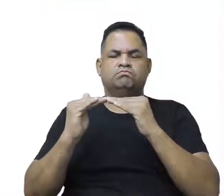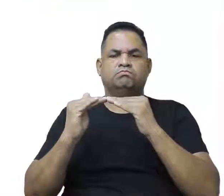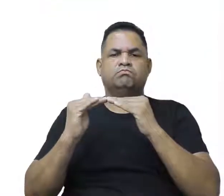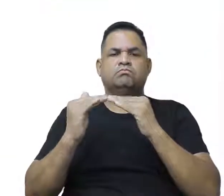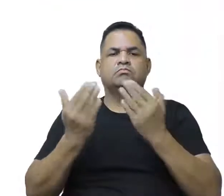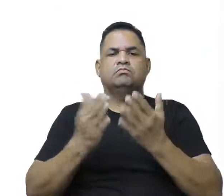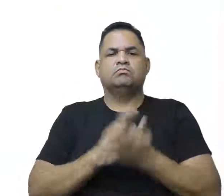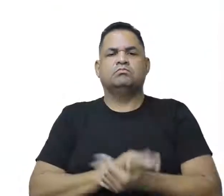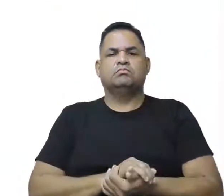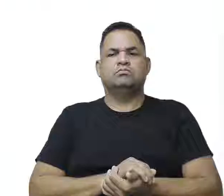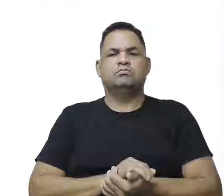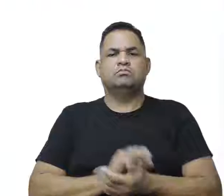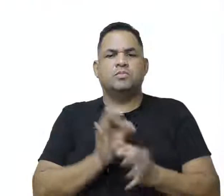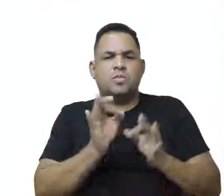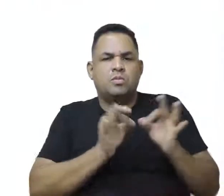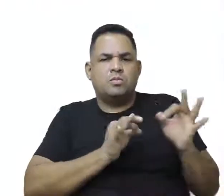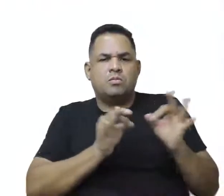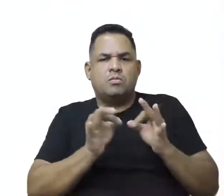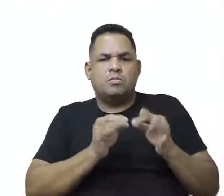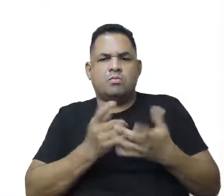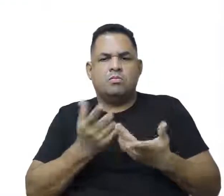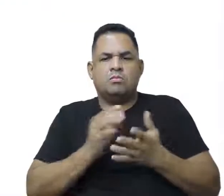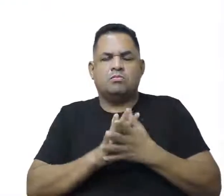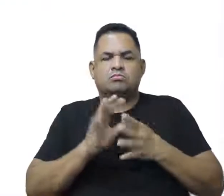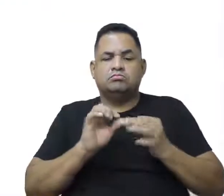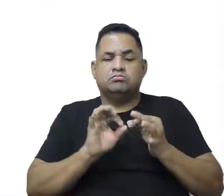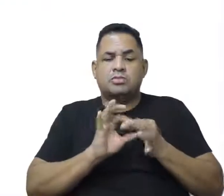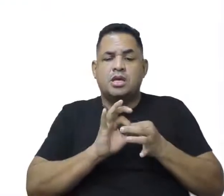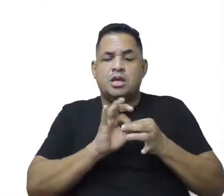equilibrados, formados por elementos